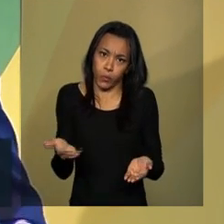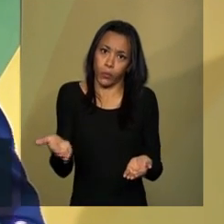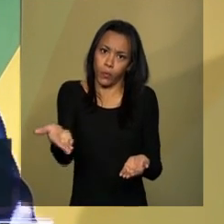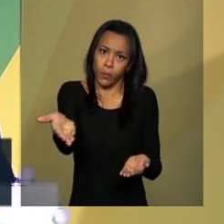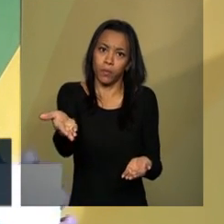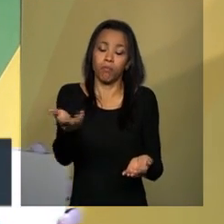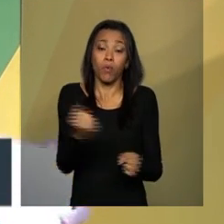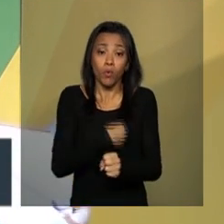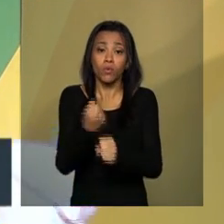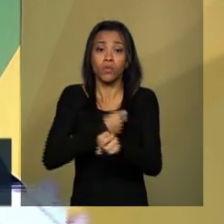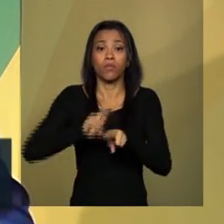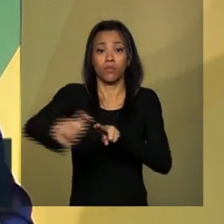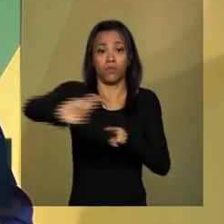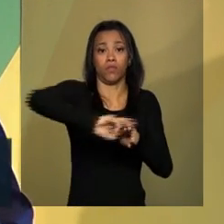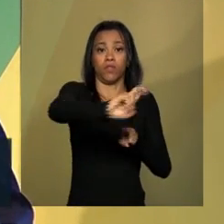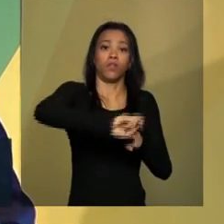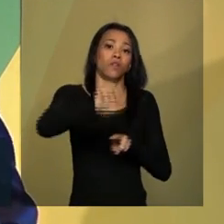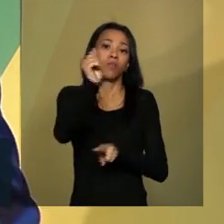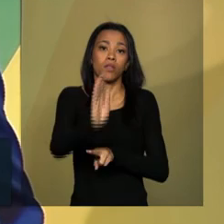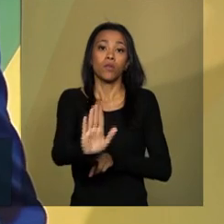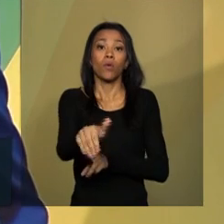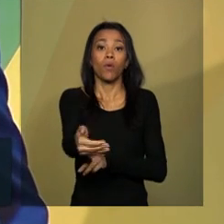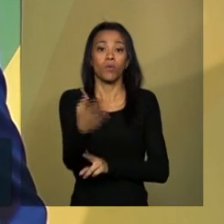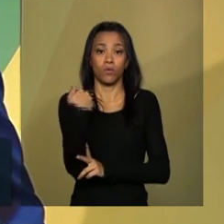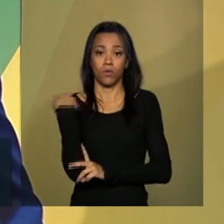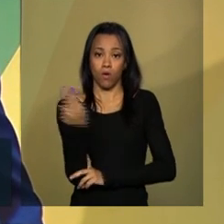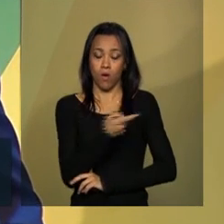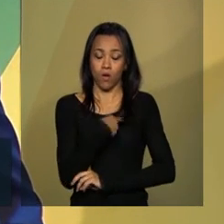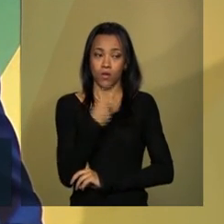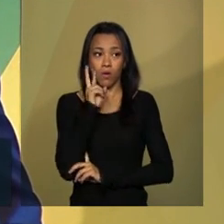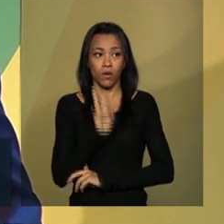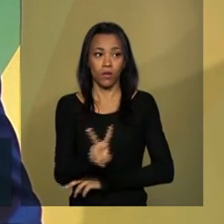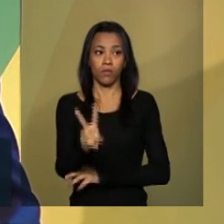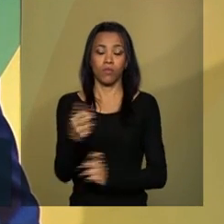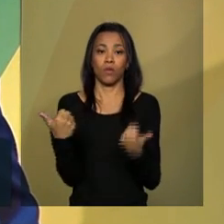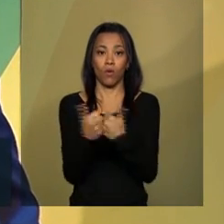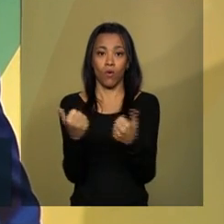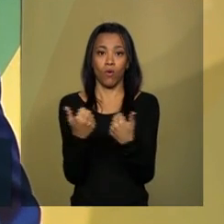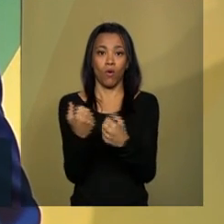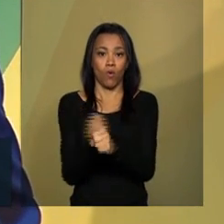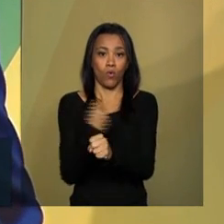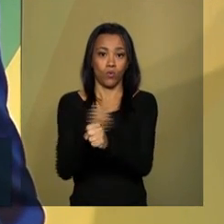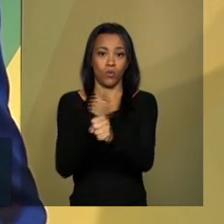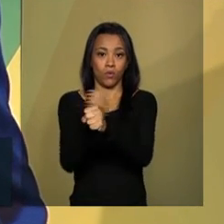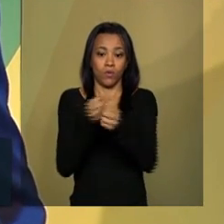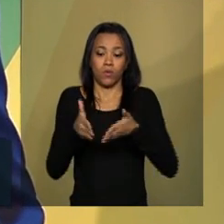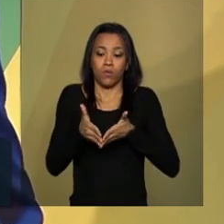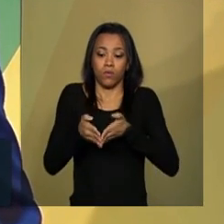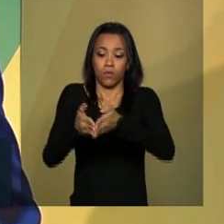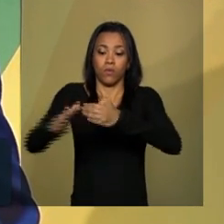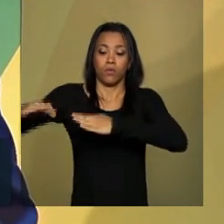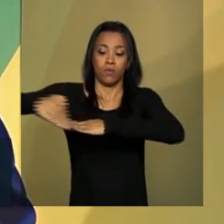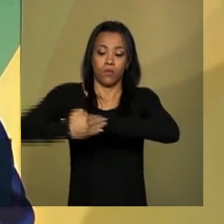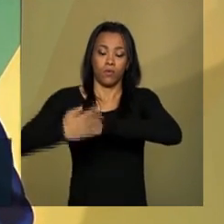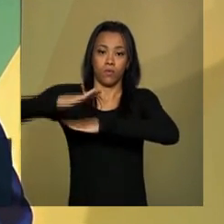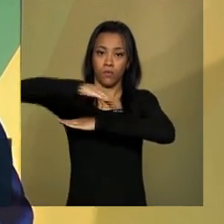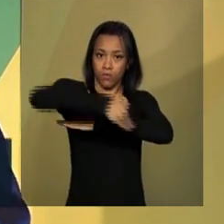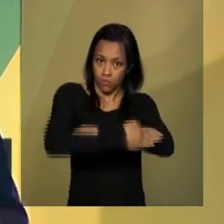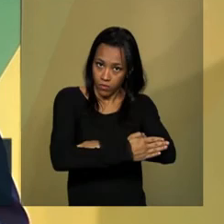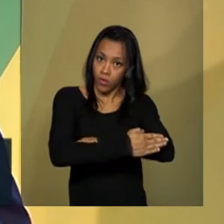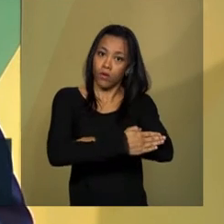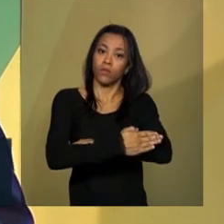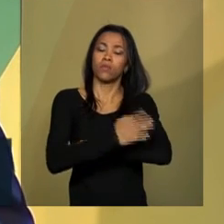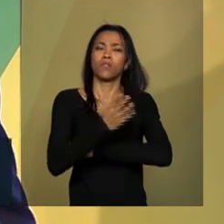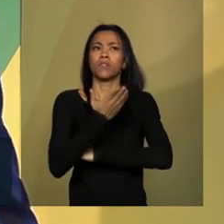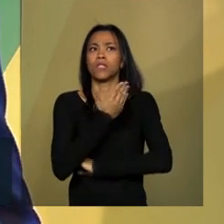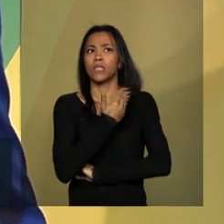país. Quando a gente olha para a questão dos portos, desde a aprovação da nova